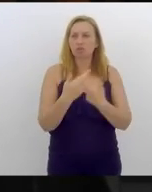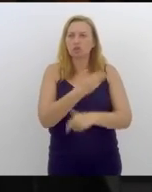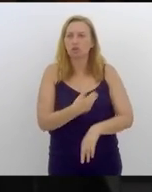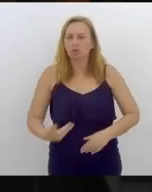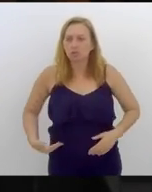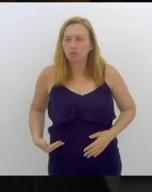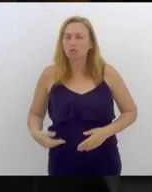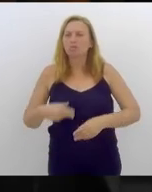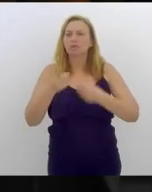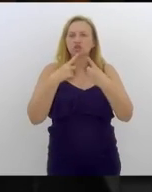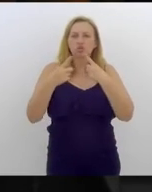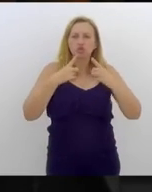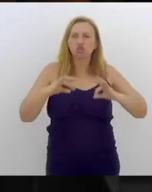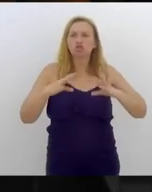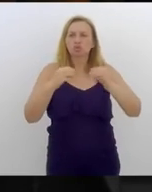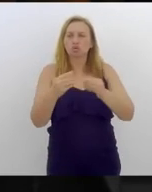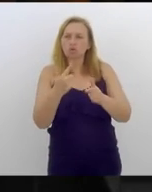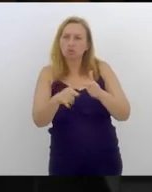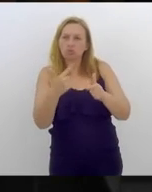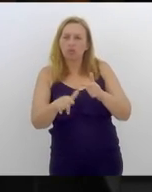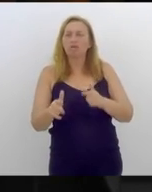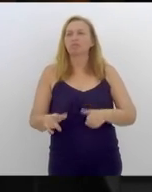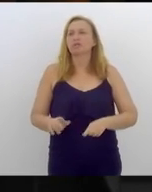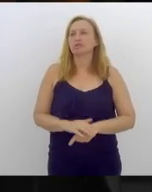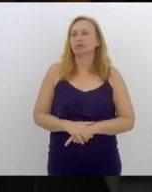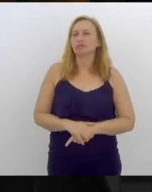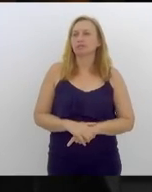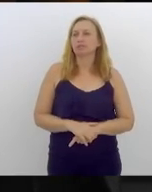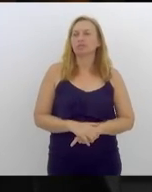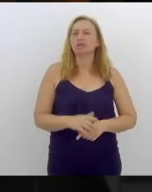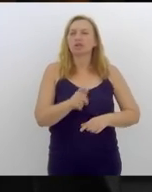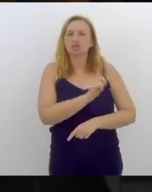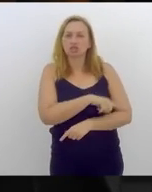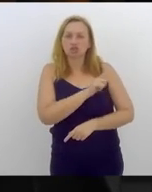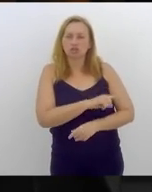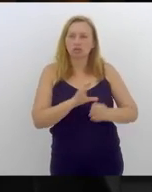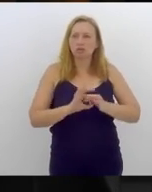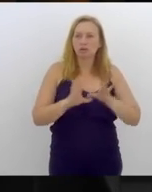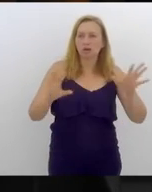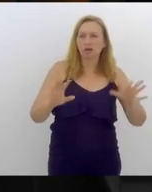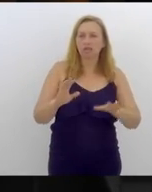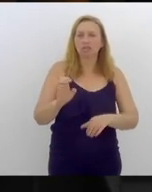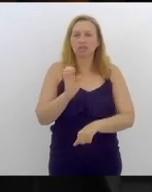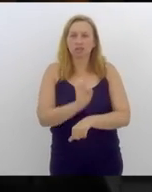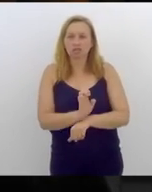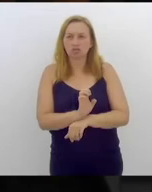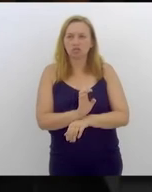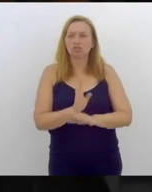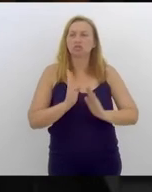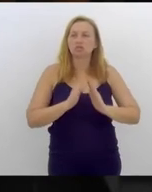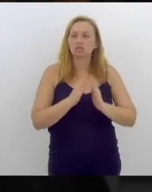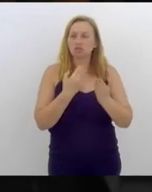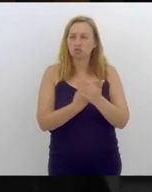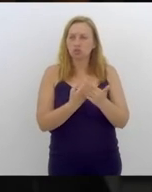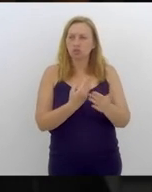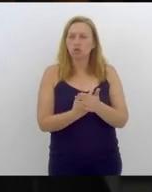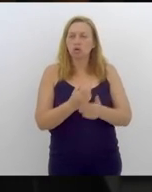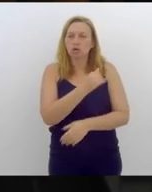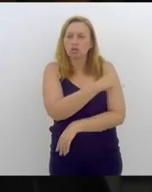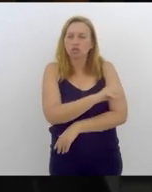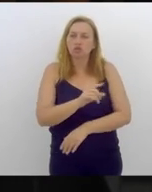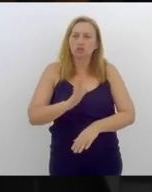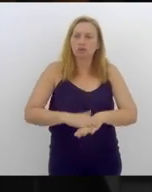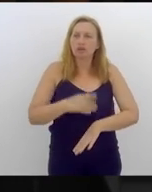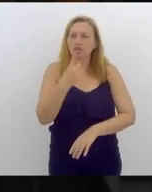para debater todos esses problemas inclusive a gestão democrática das escolas porque o Rio de Janeiro atravessa mais um ano